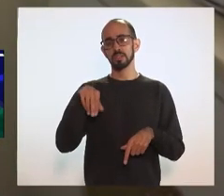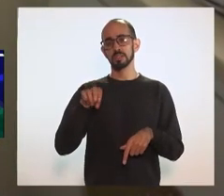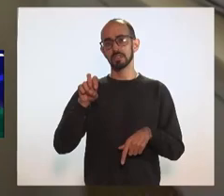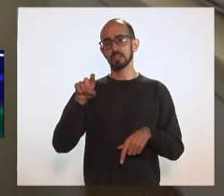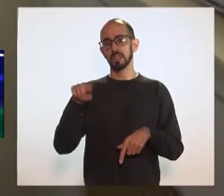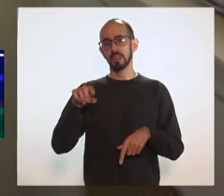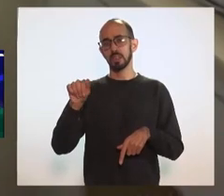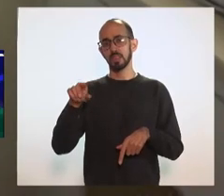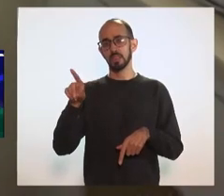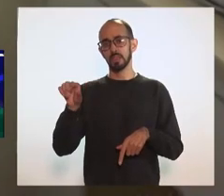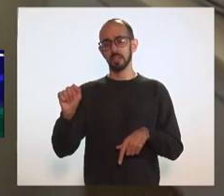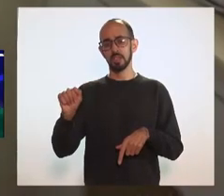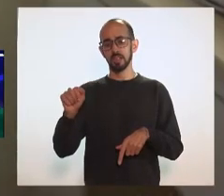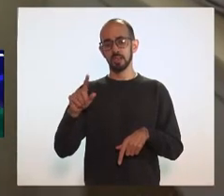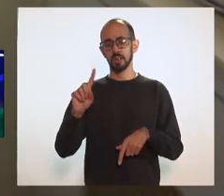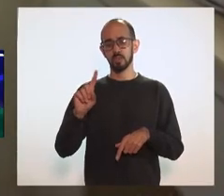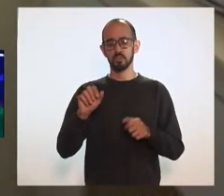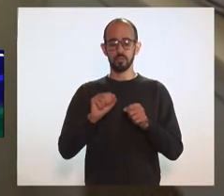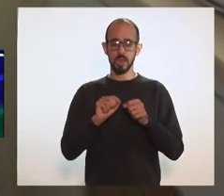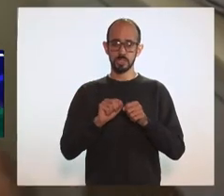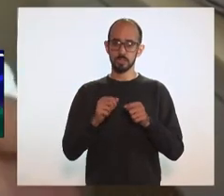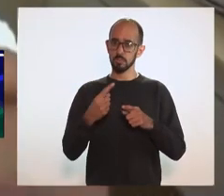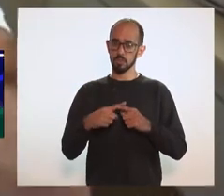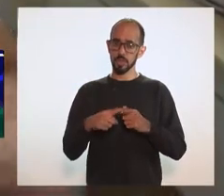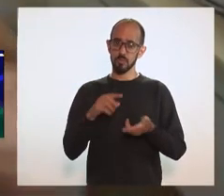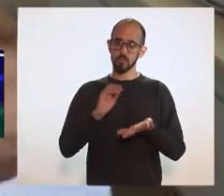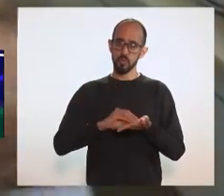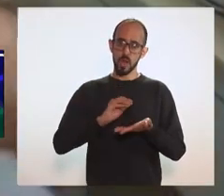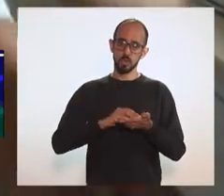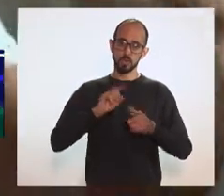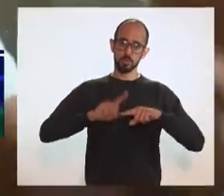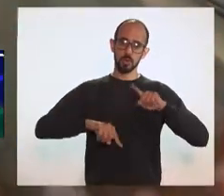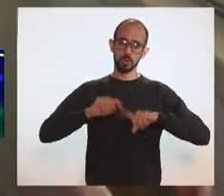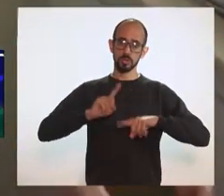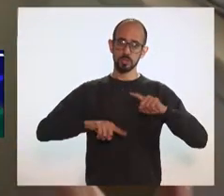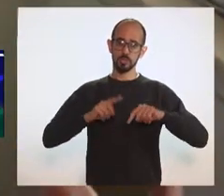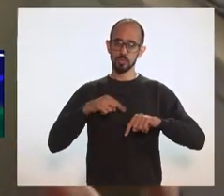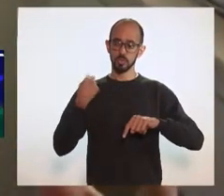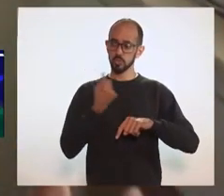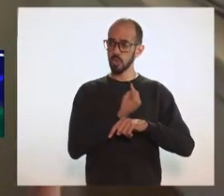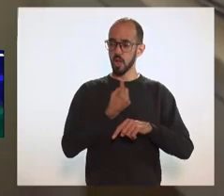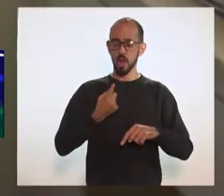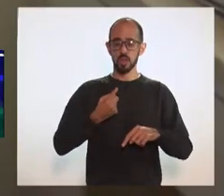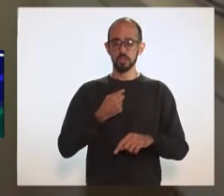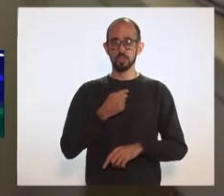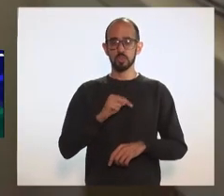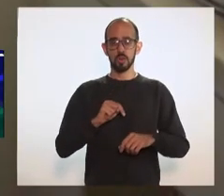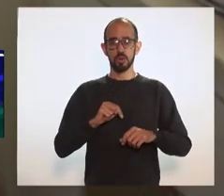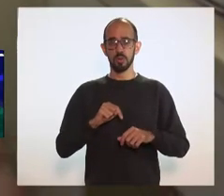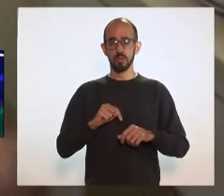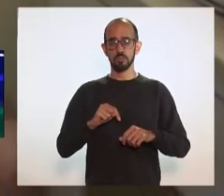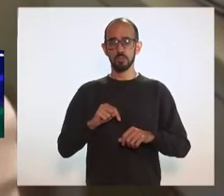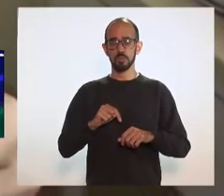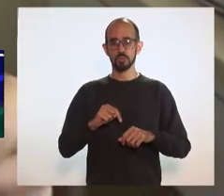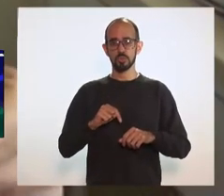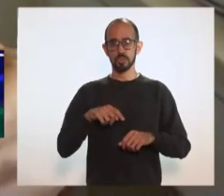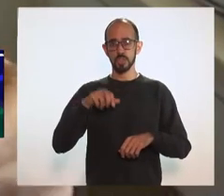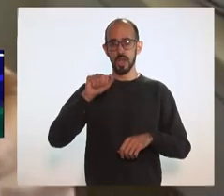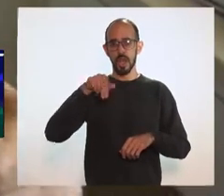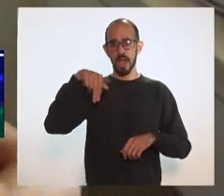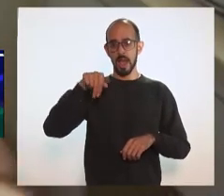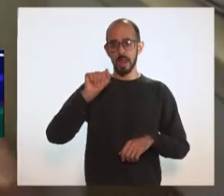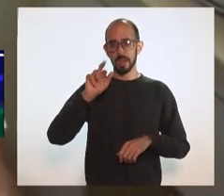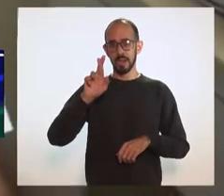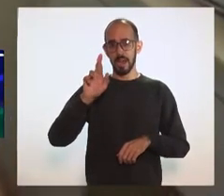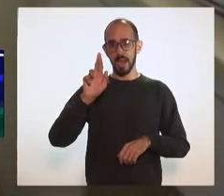porque também não tem matriz em sumo produto. Nós somos anárquicos. E aí, bota essas